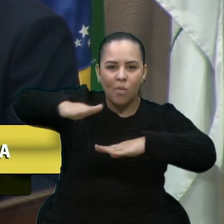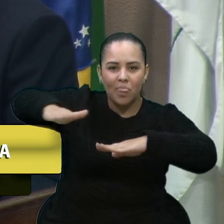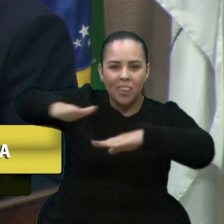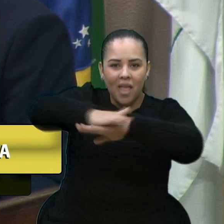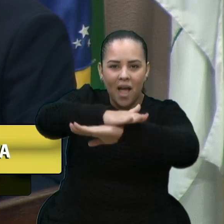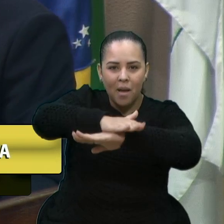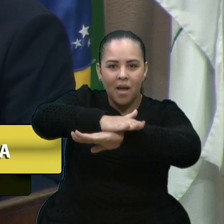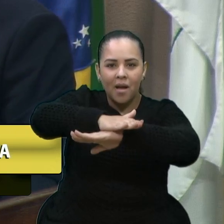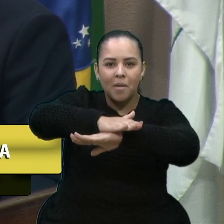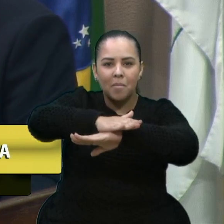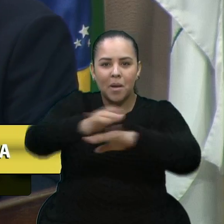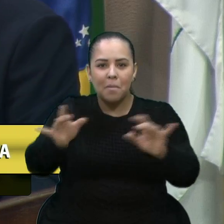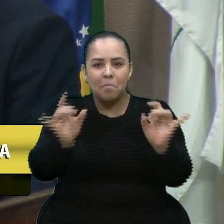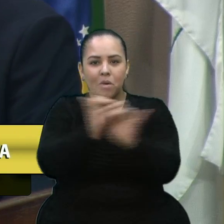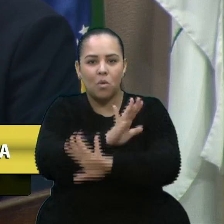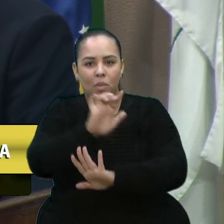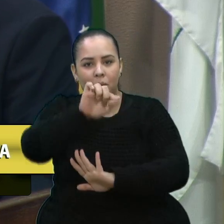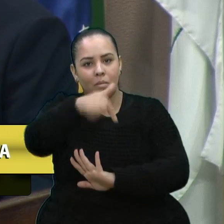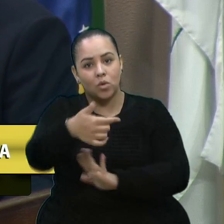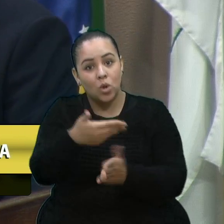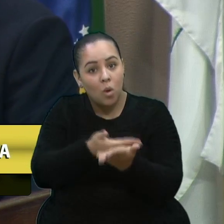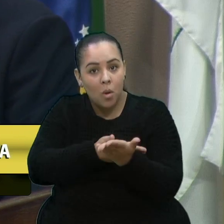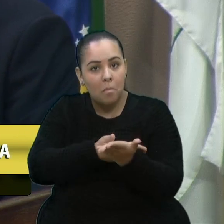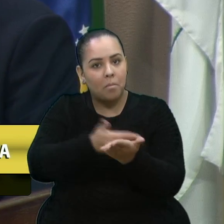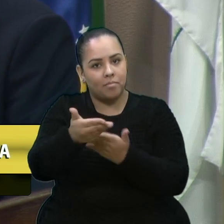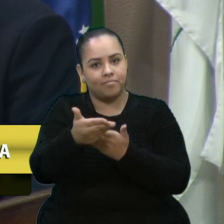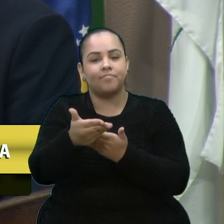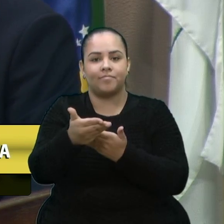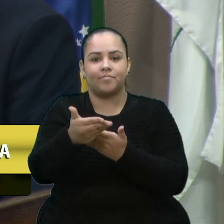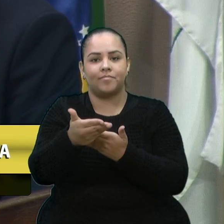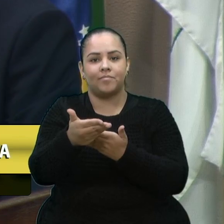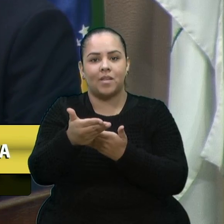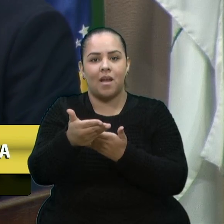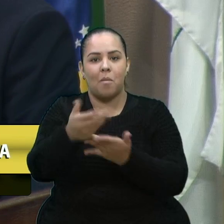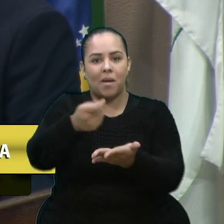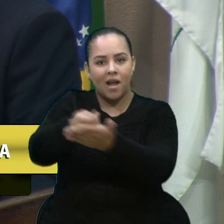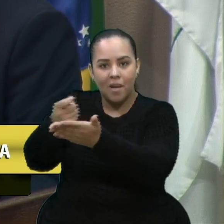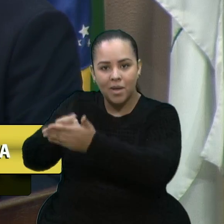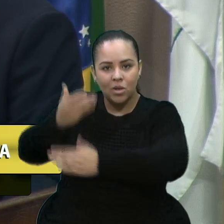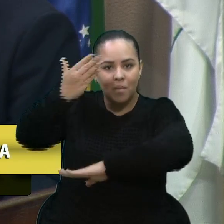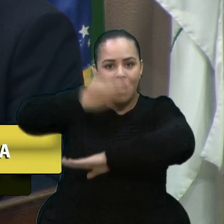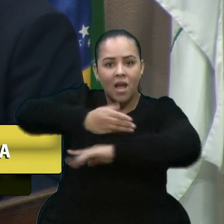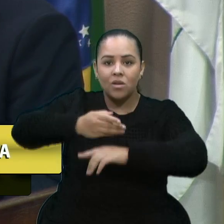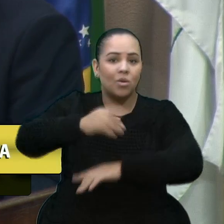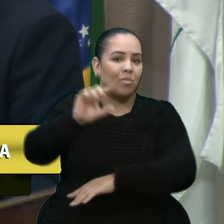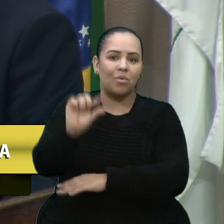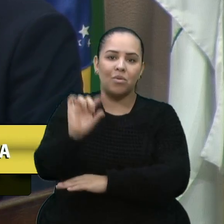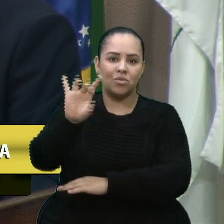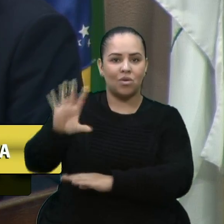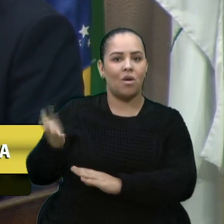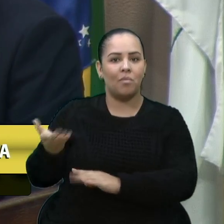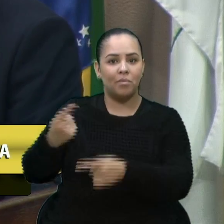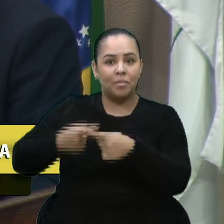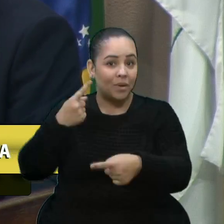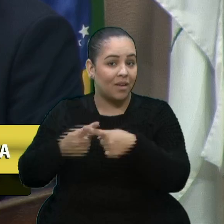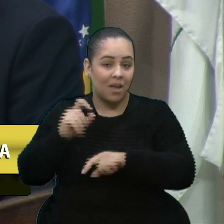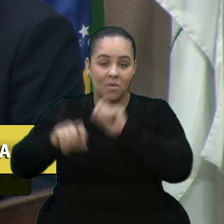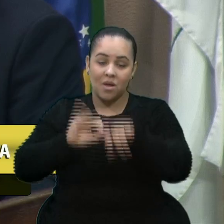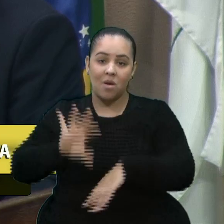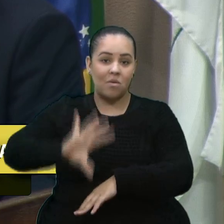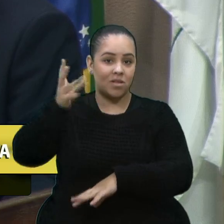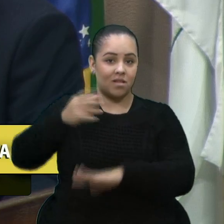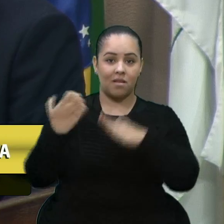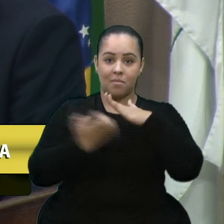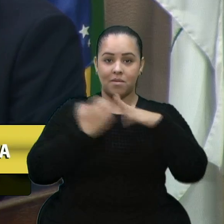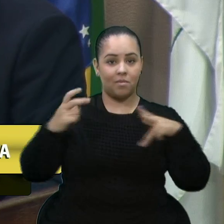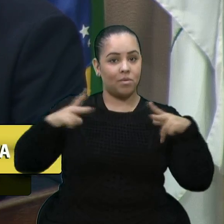das rodovias prontas comece a cobrar pedágio, tá? Isso é o mínimo, porque é isso que acontece na iniciativa privada.